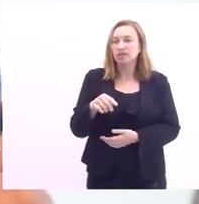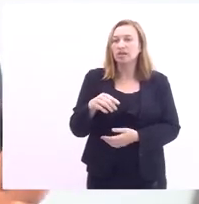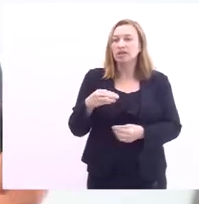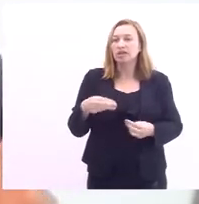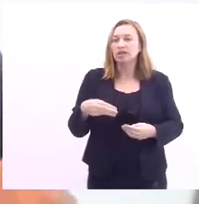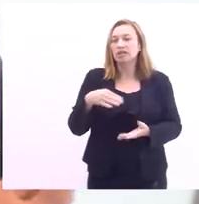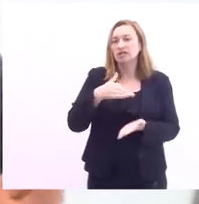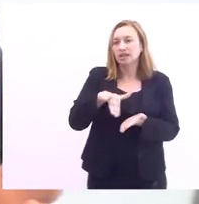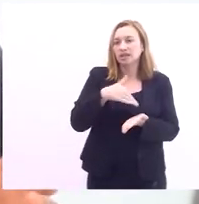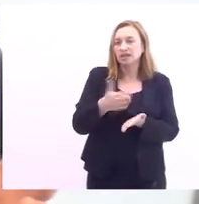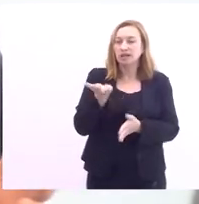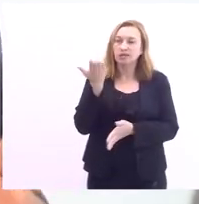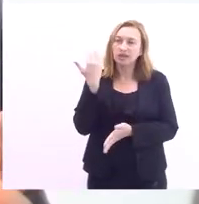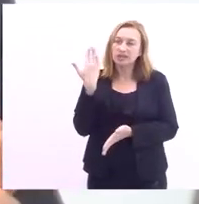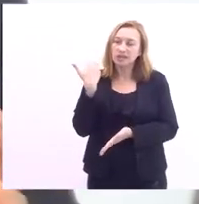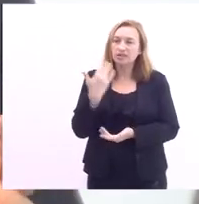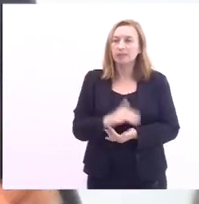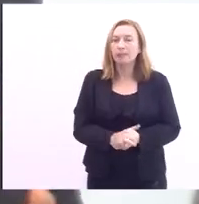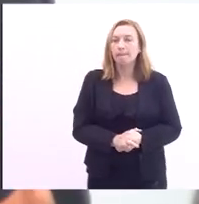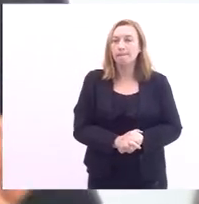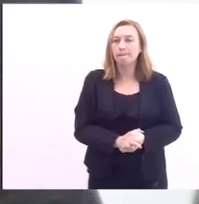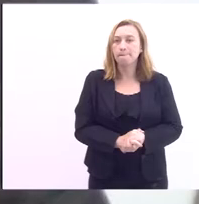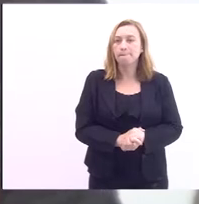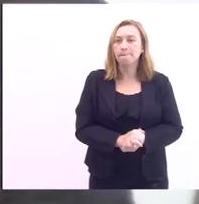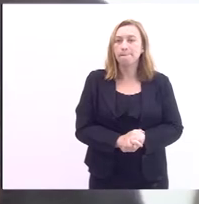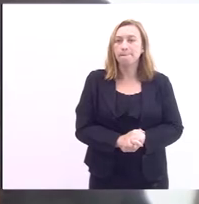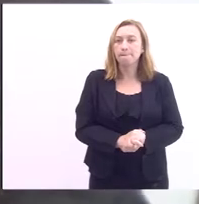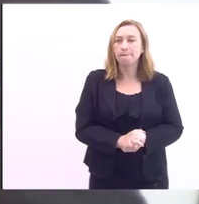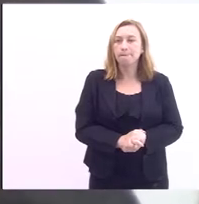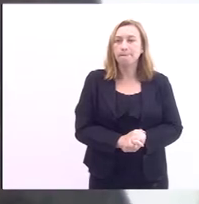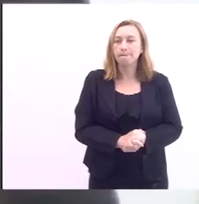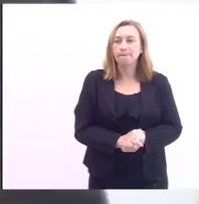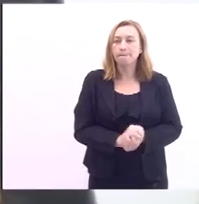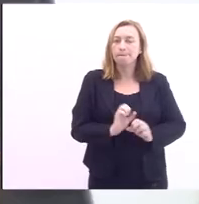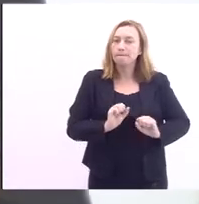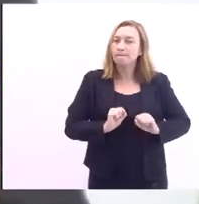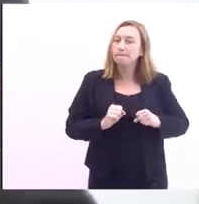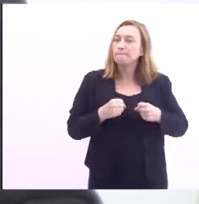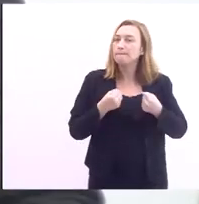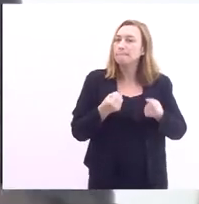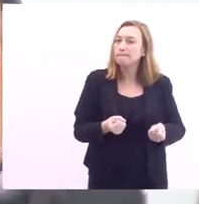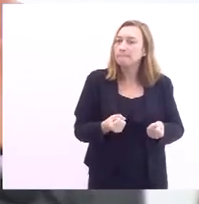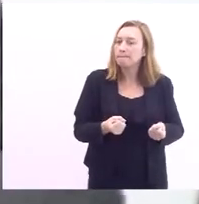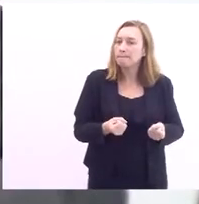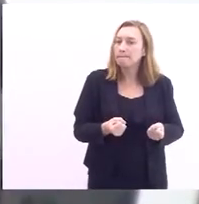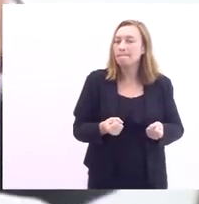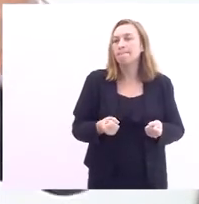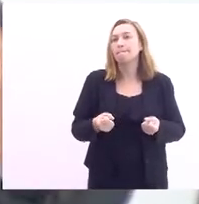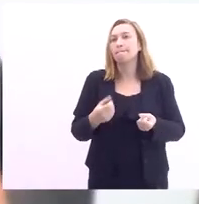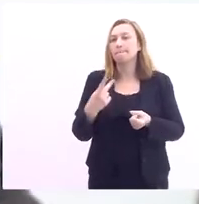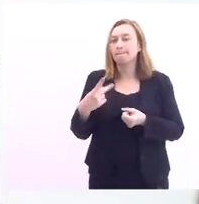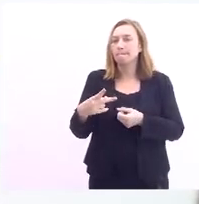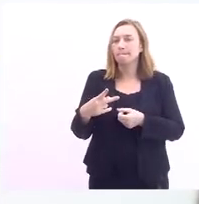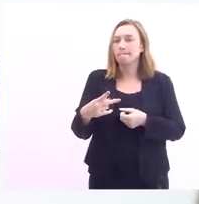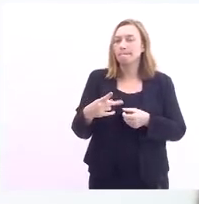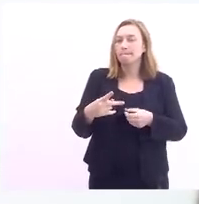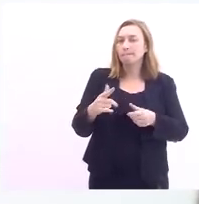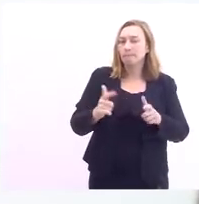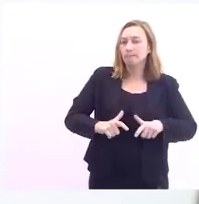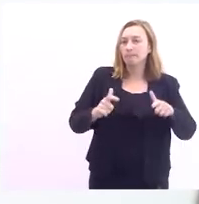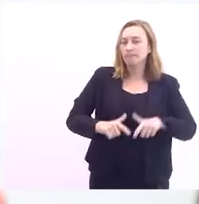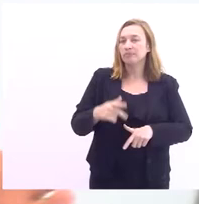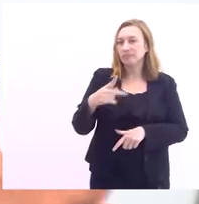o secretário na época. Que tem aquilo assim, todos cantam sua terra, também vou cantar a minha. Então, falar também do governo,